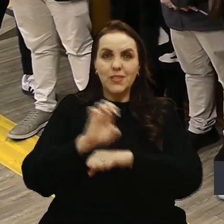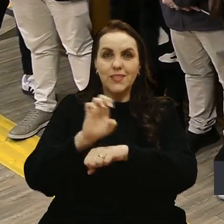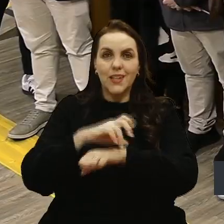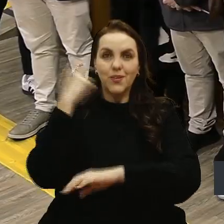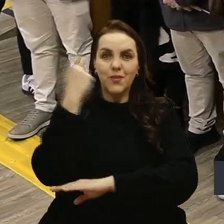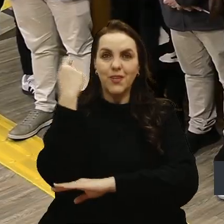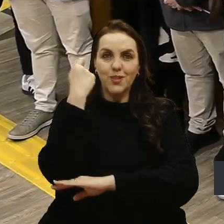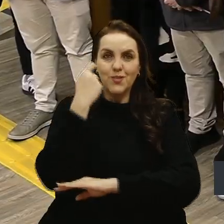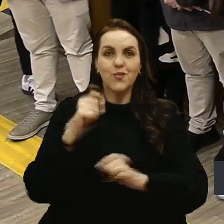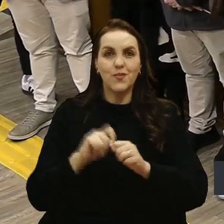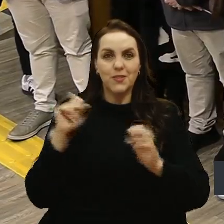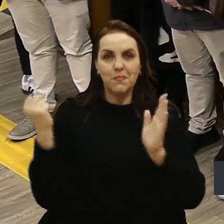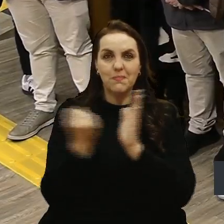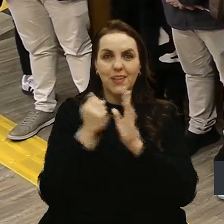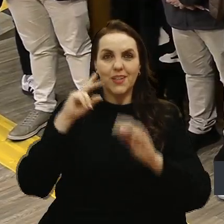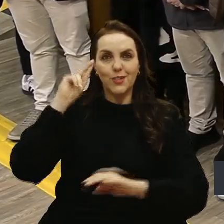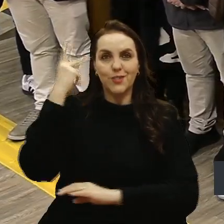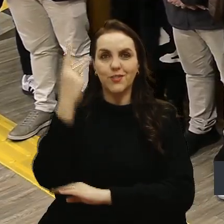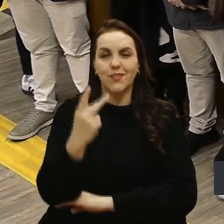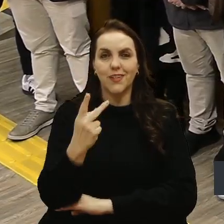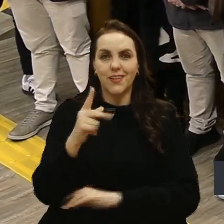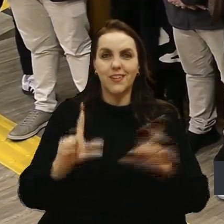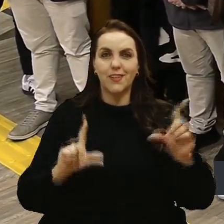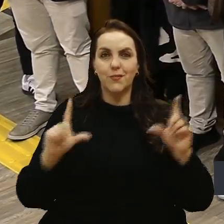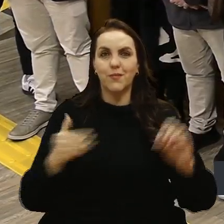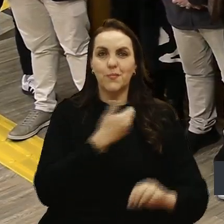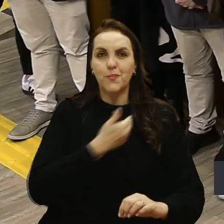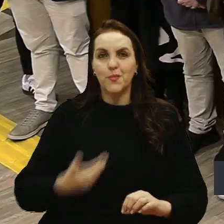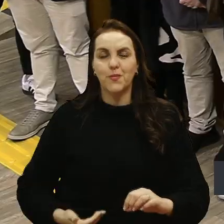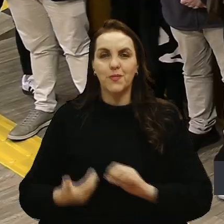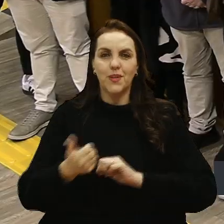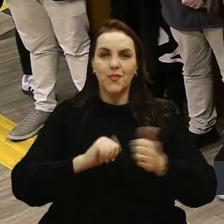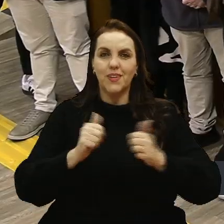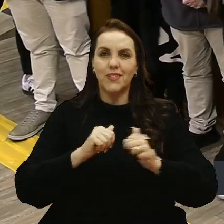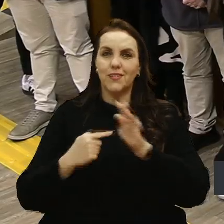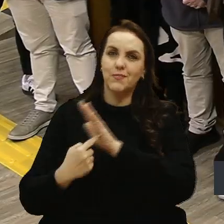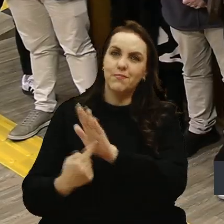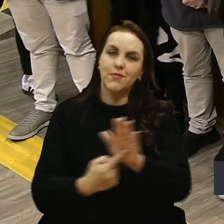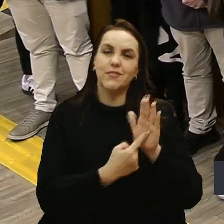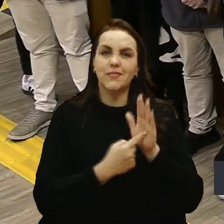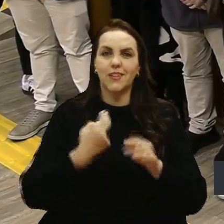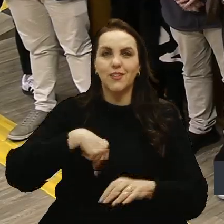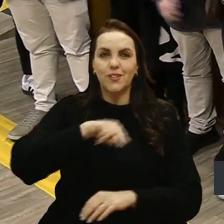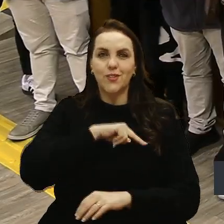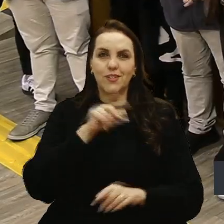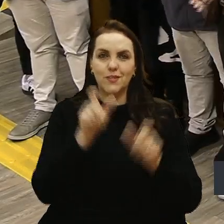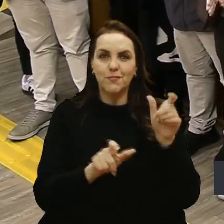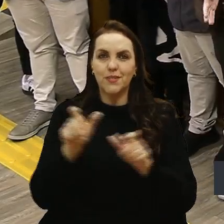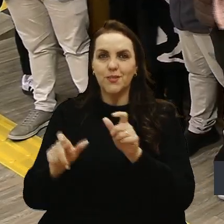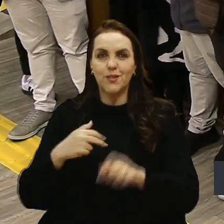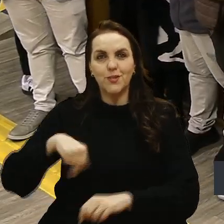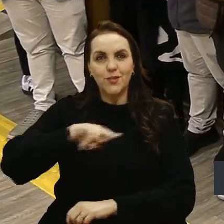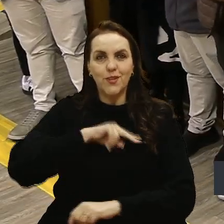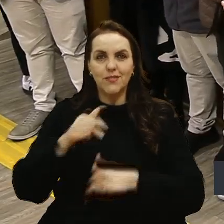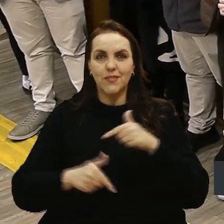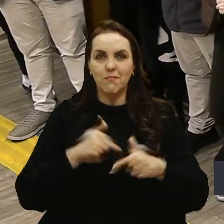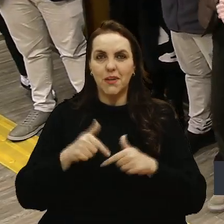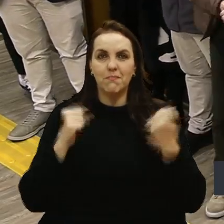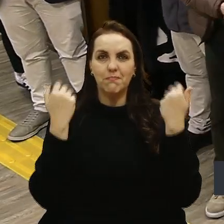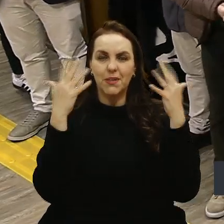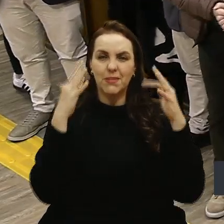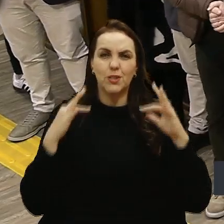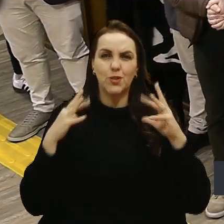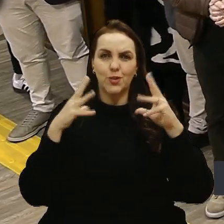do Sul e fazendo história com TV pública de qualidade para mostrar a nossa gente, nosso trabalho. Parabéns a todos os profissionais